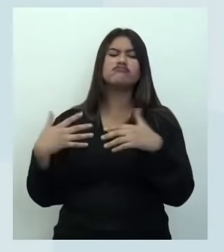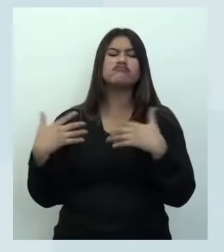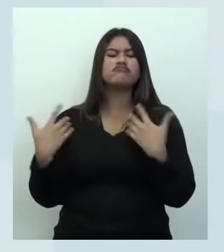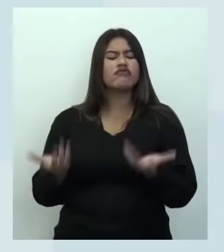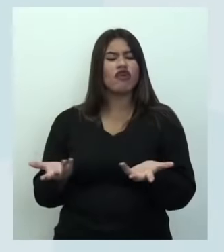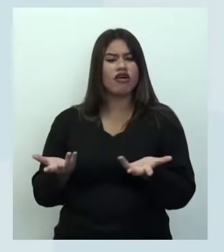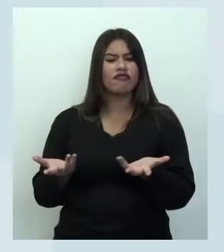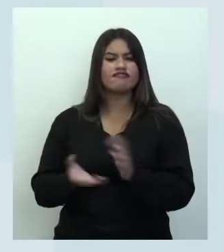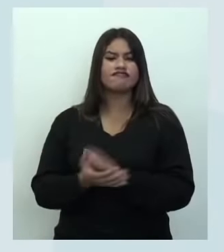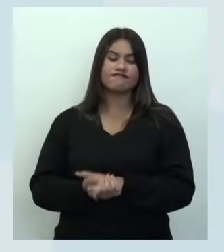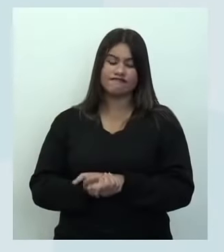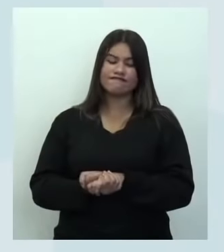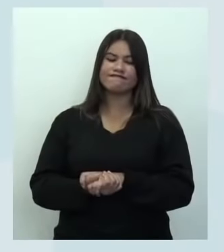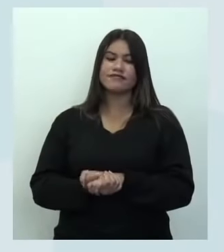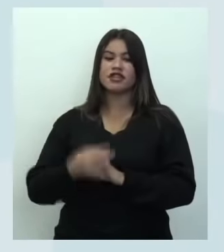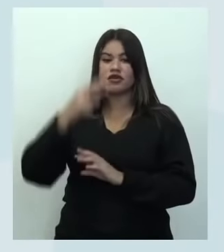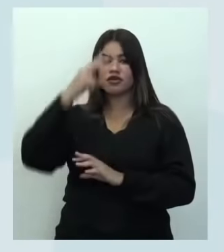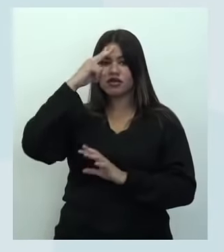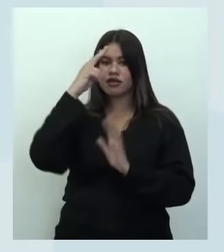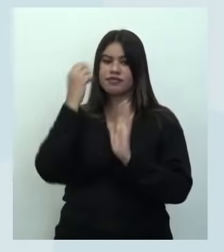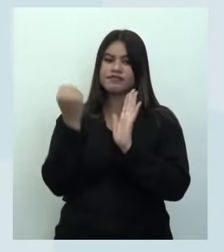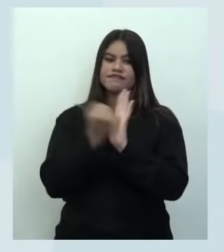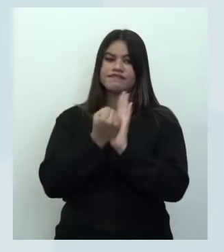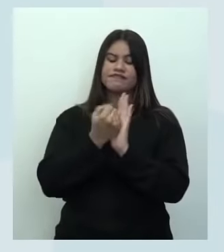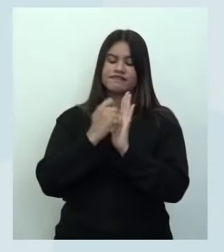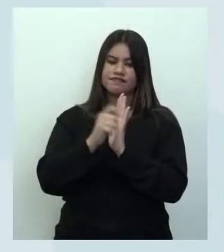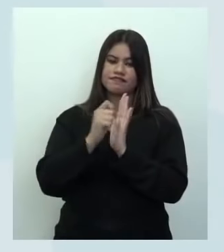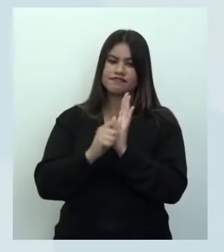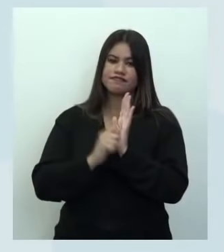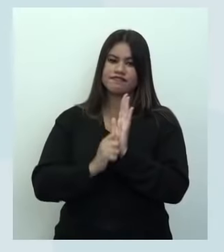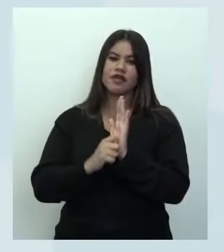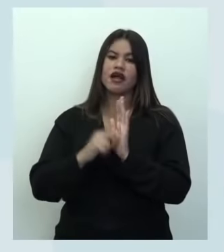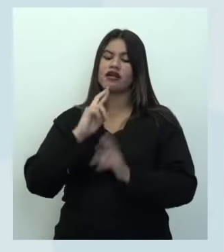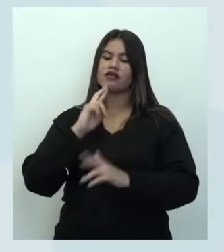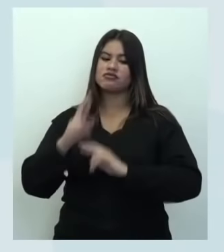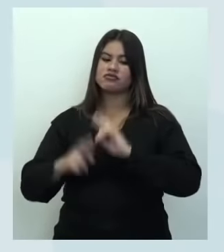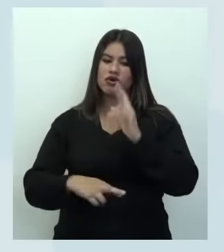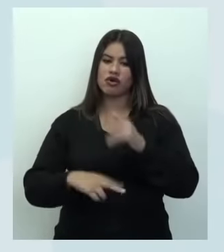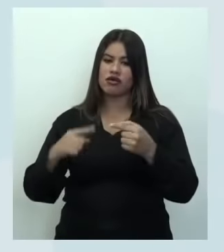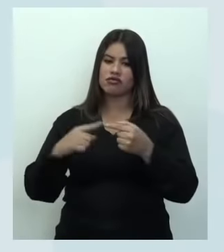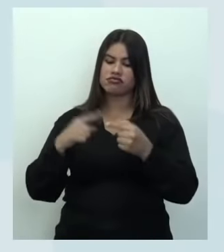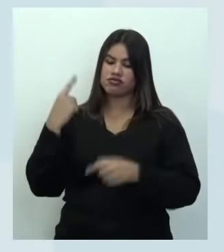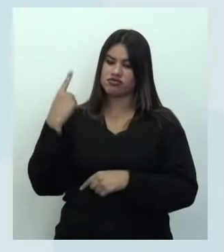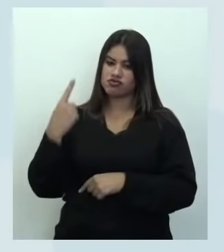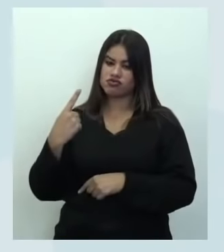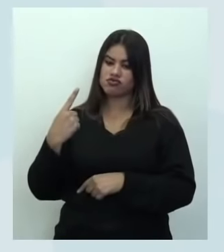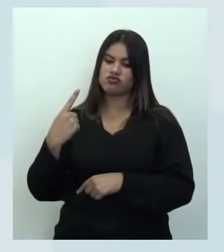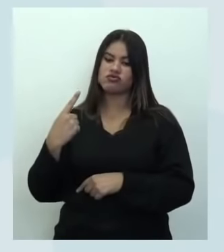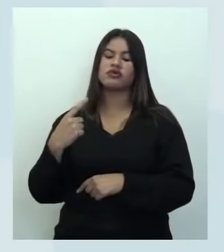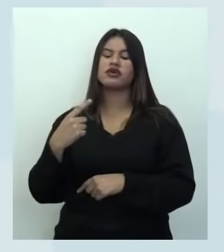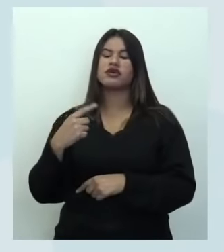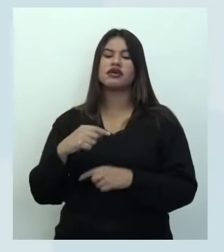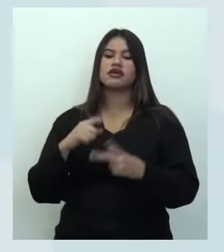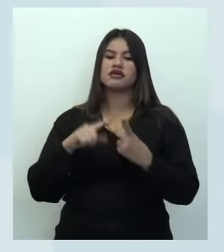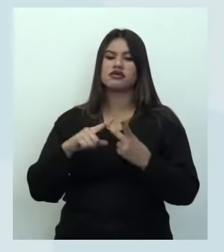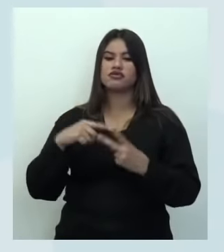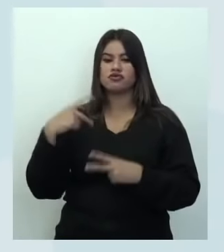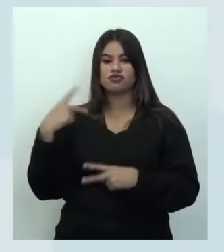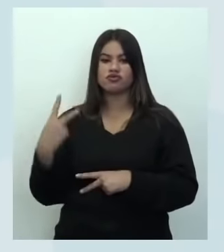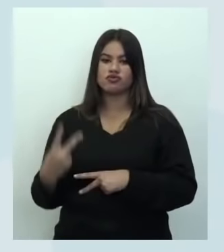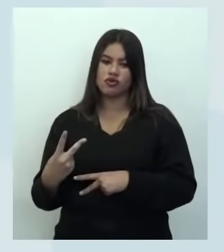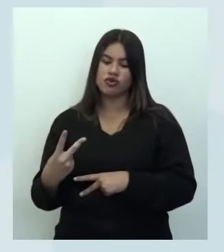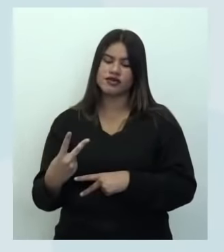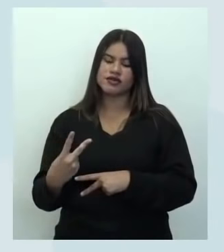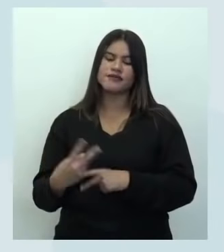Então lembre-se de quando registrar a sua resposta, né, coloque 1 e explique com as suas palavras. E a segunda